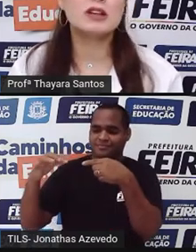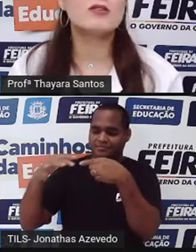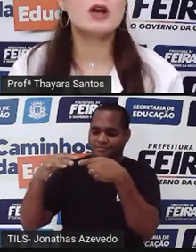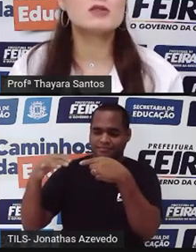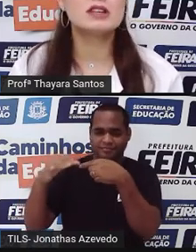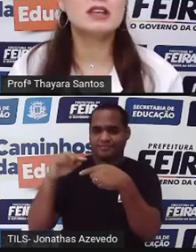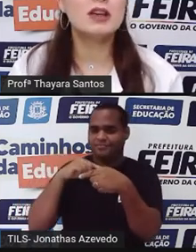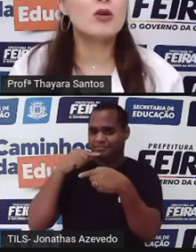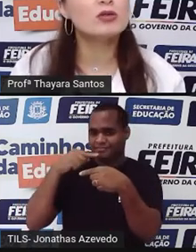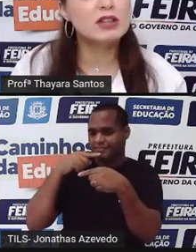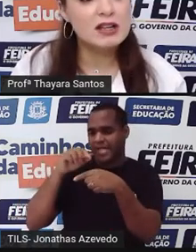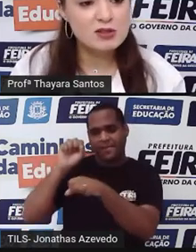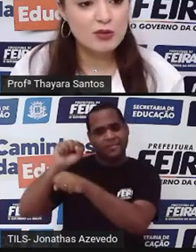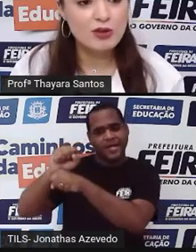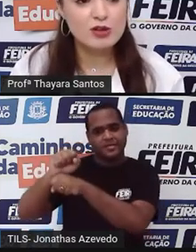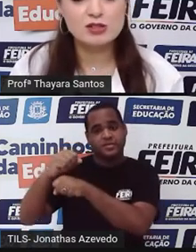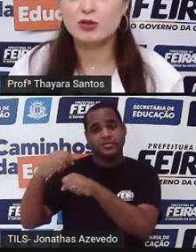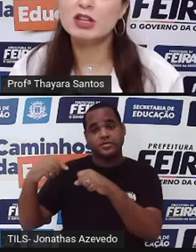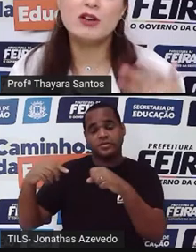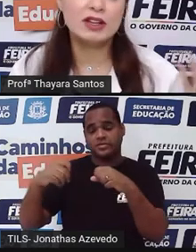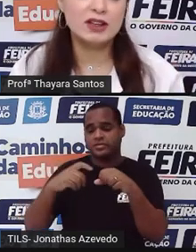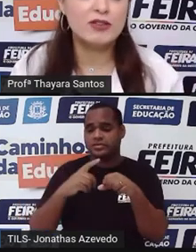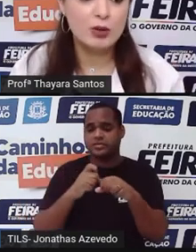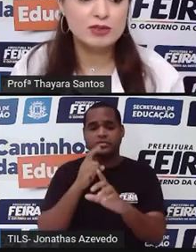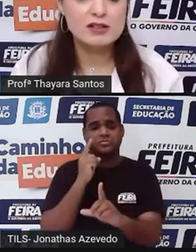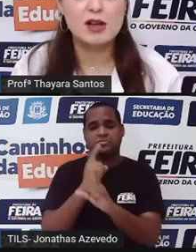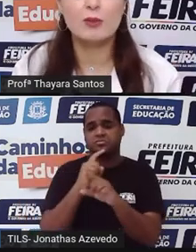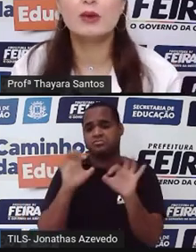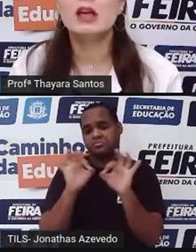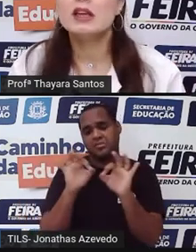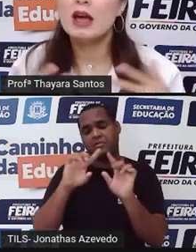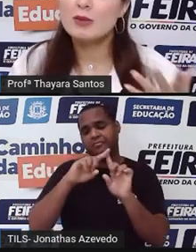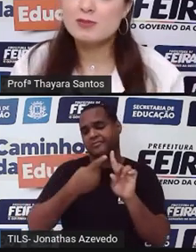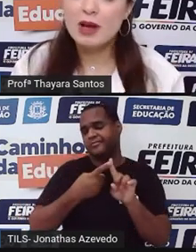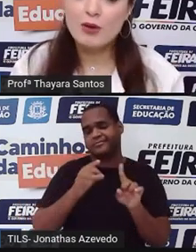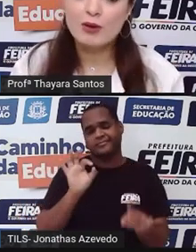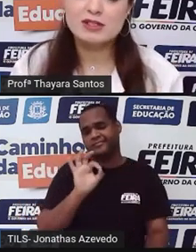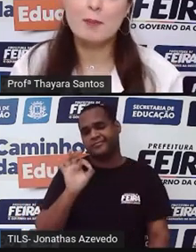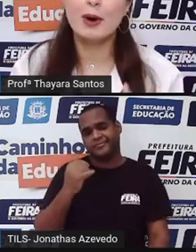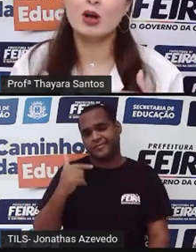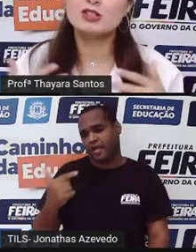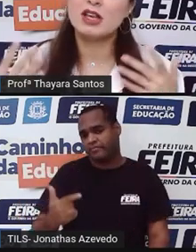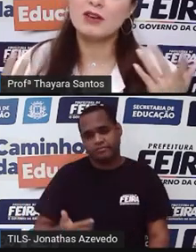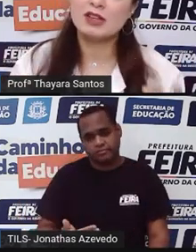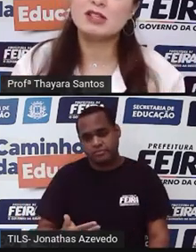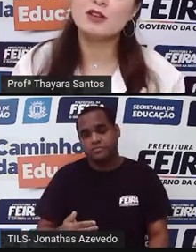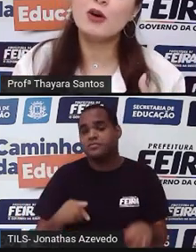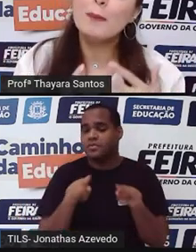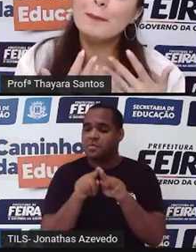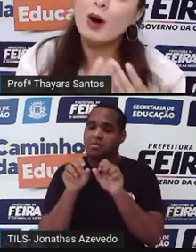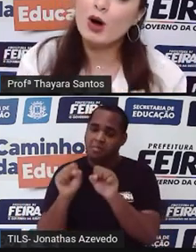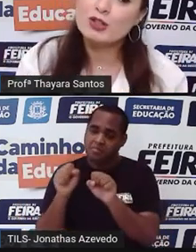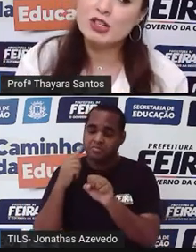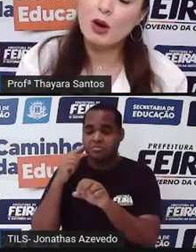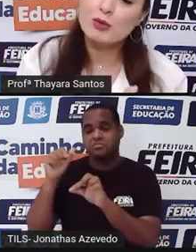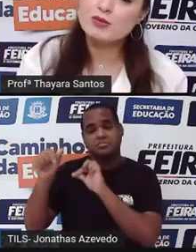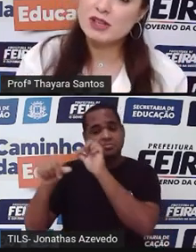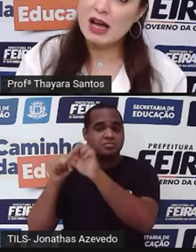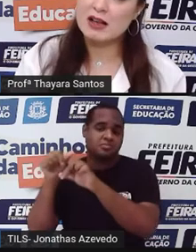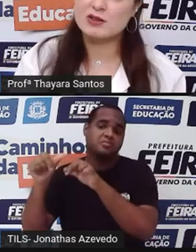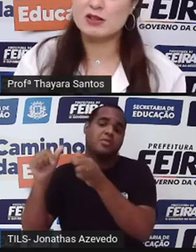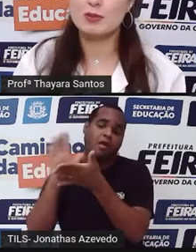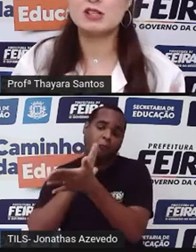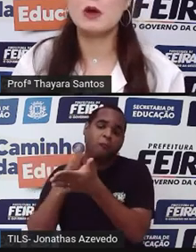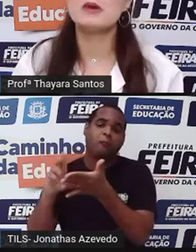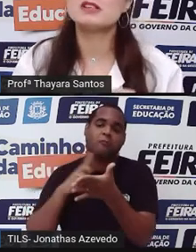ele também não vai conseguir encontrar esse eu gosto e não vai ter fecundação e a mesma coisa pode ser reversível pode